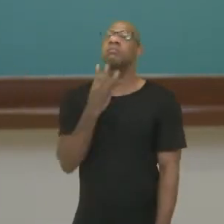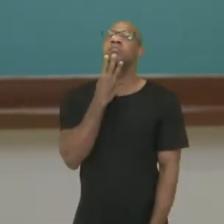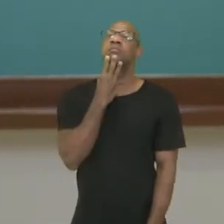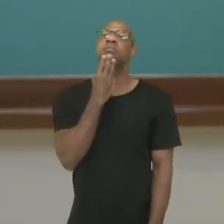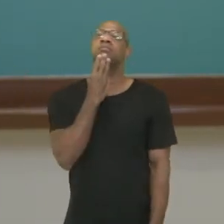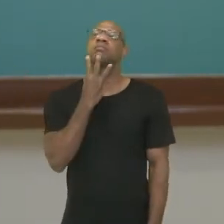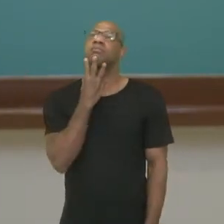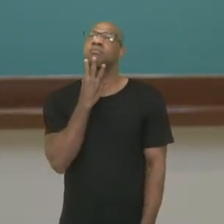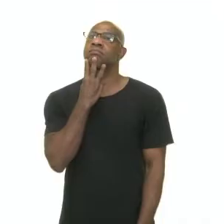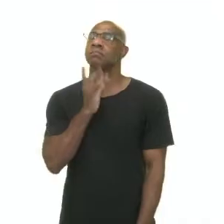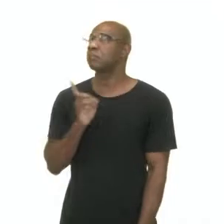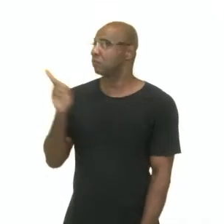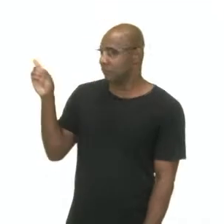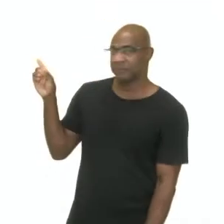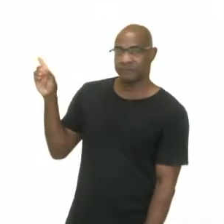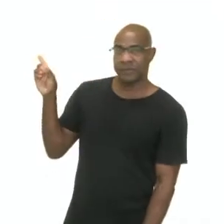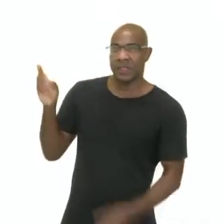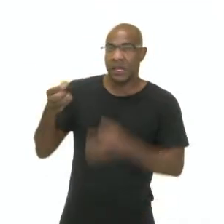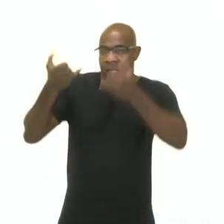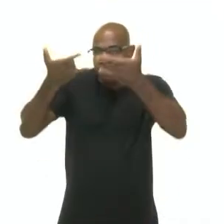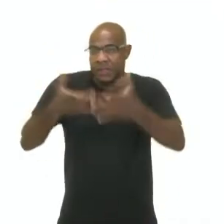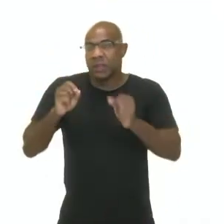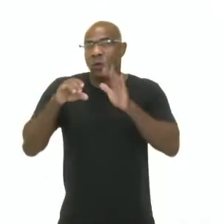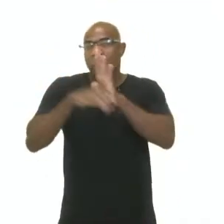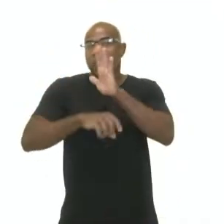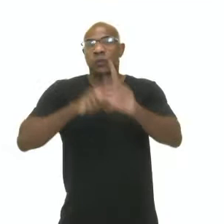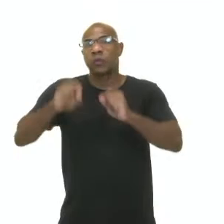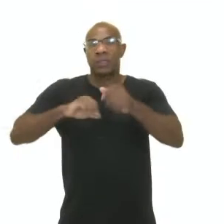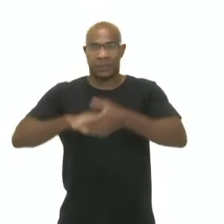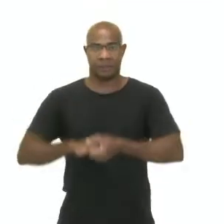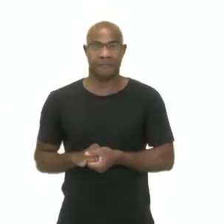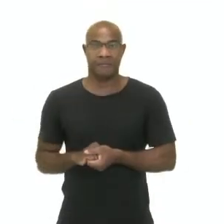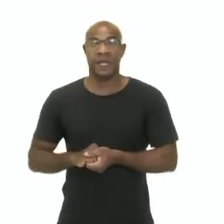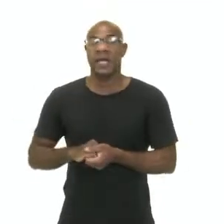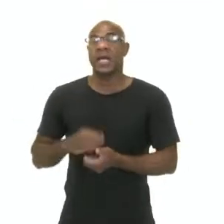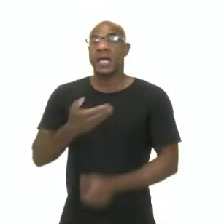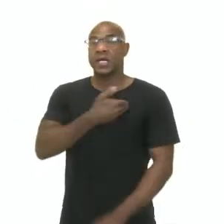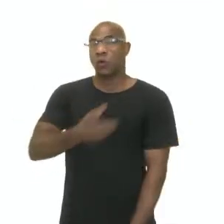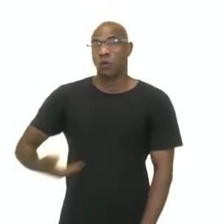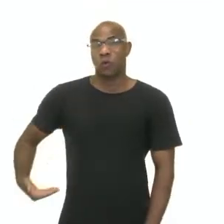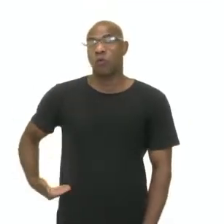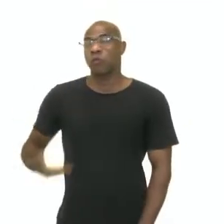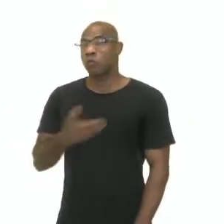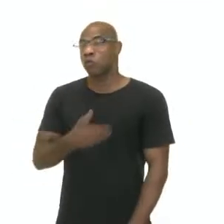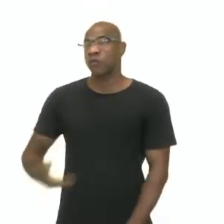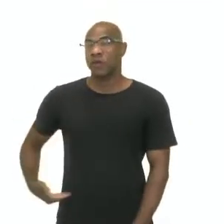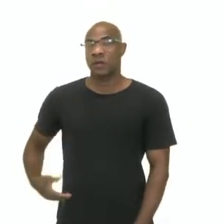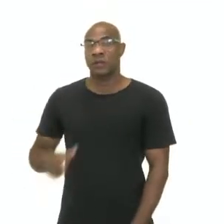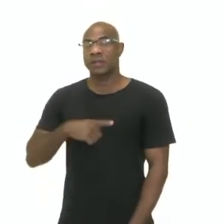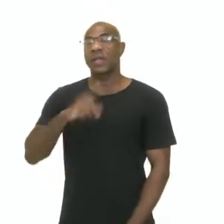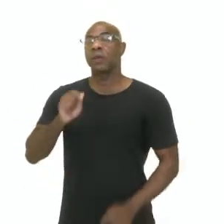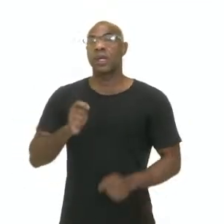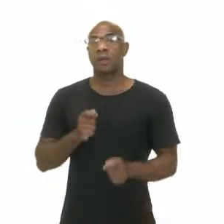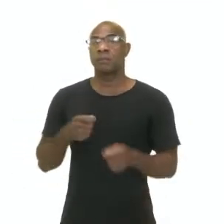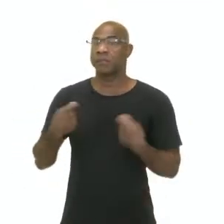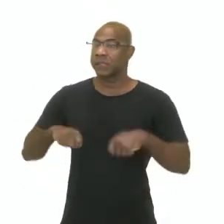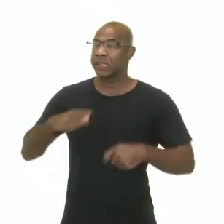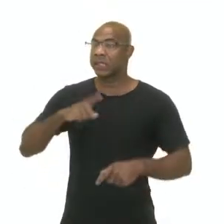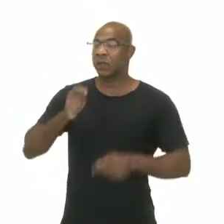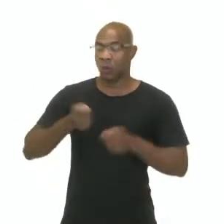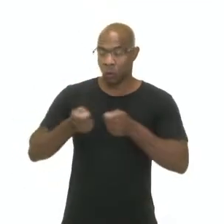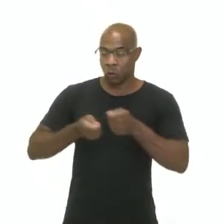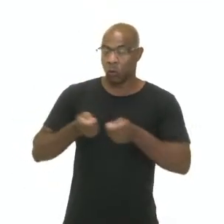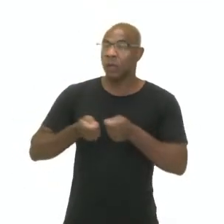vai dizer que o Estado detém o monopólio legítimo do uso da violência. Então, para